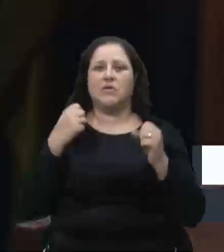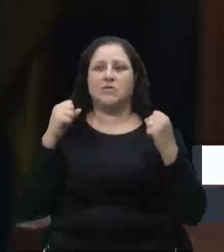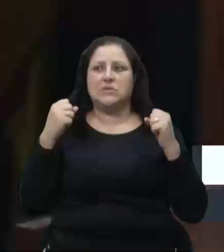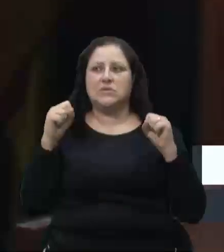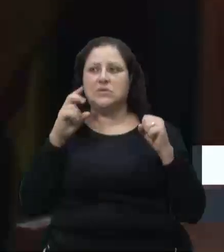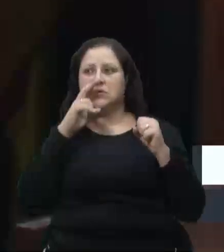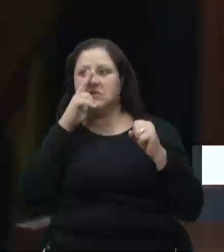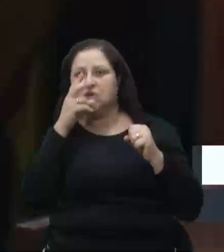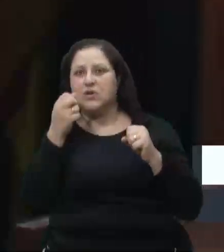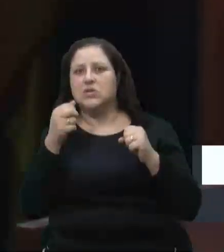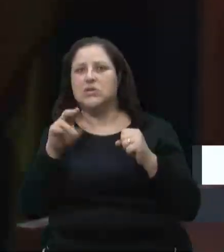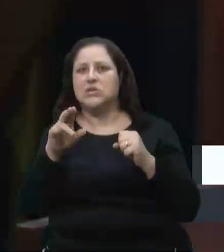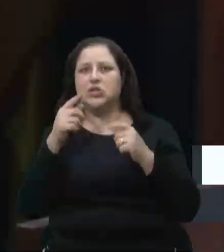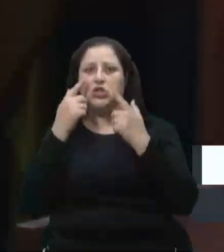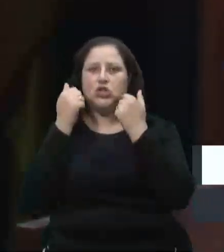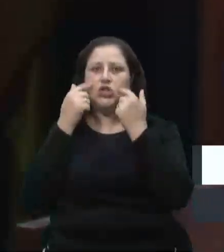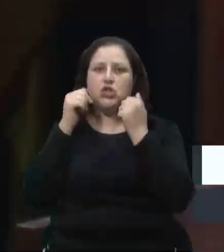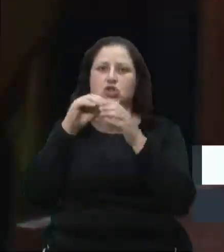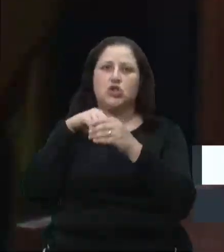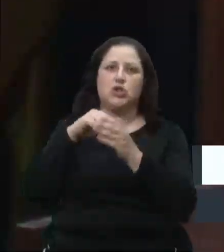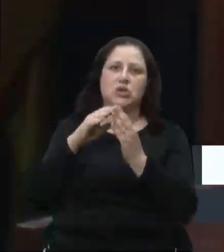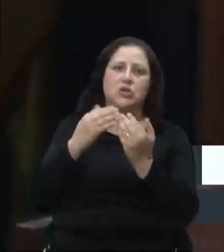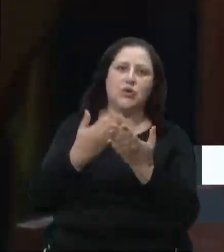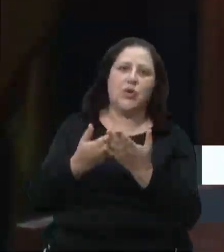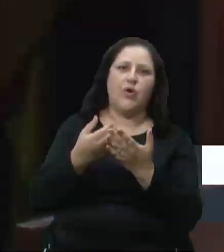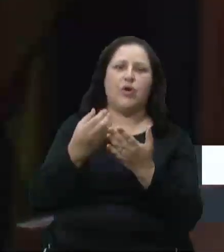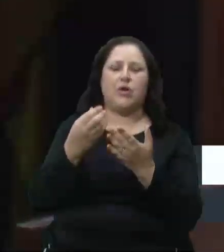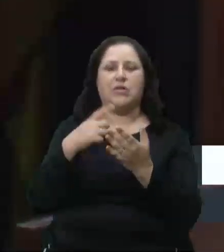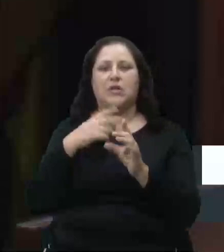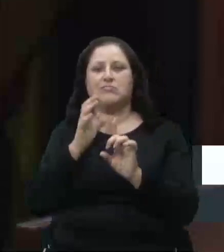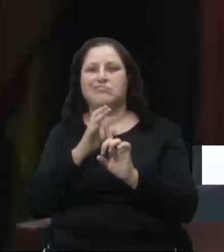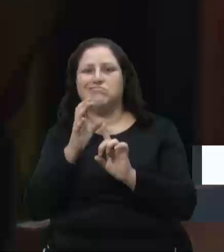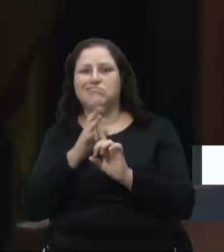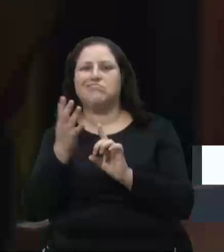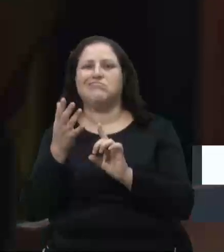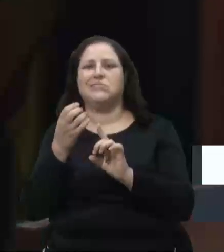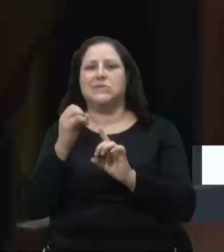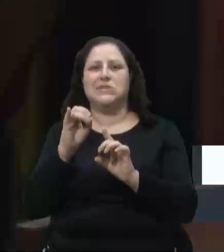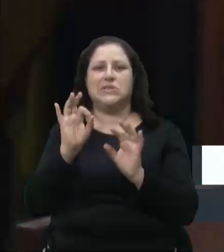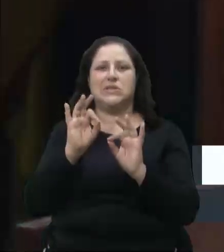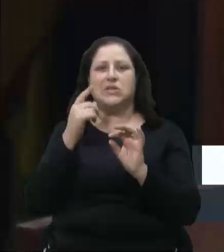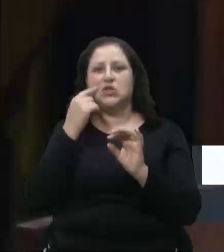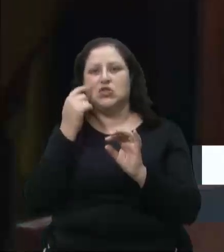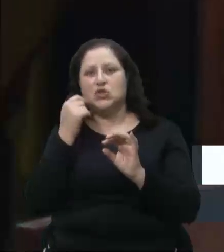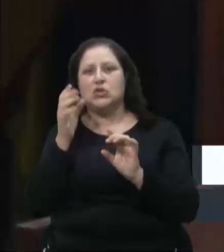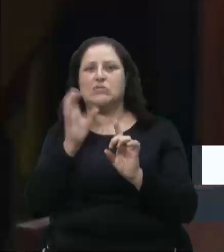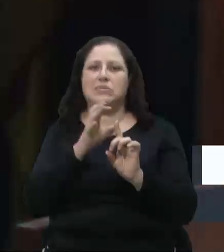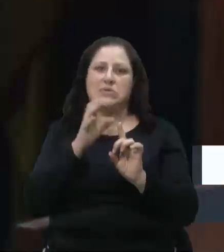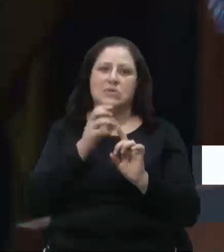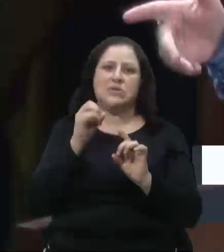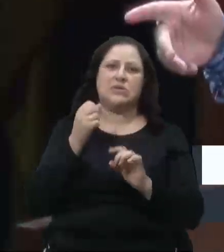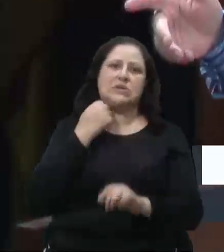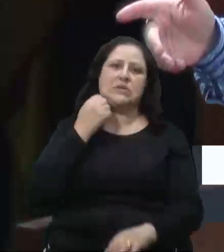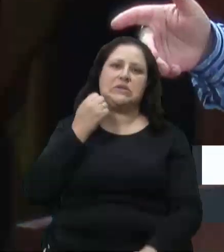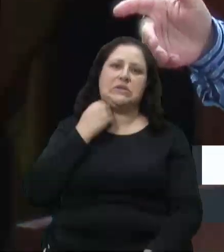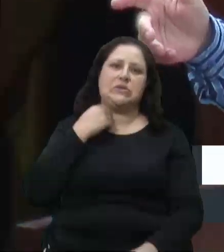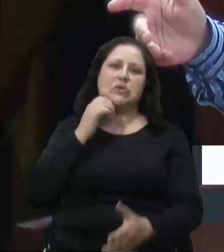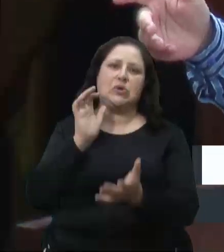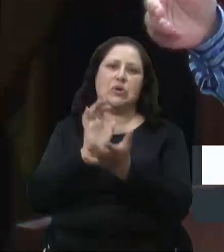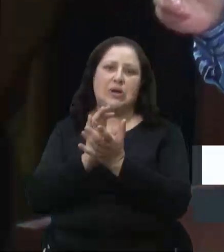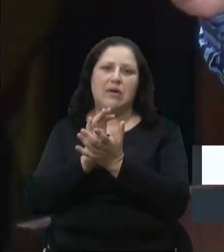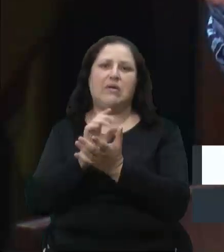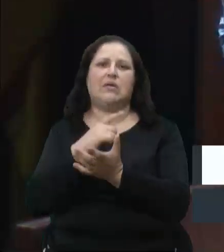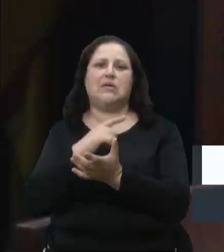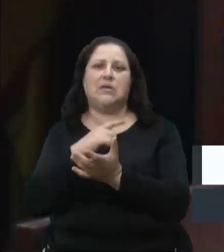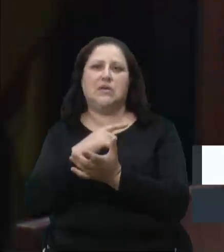demais, se chorou na escola, afeta, se não chorou na escola, afeta. Se estressou com algum colega,